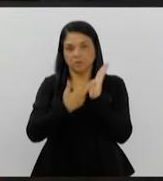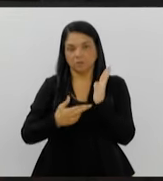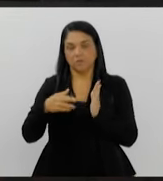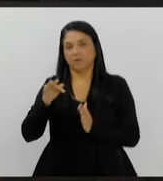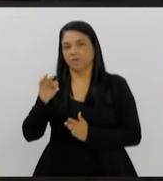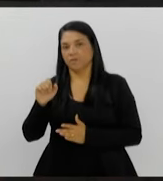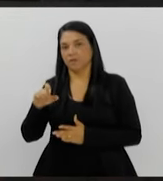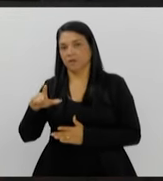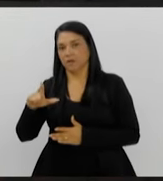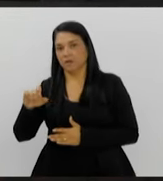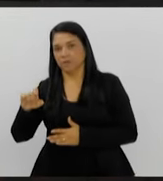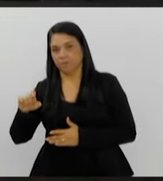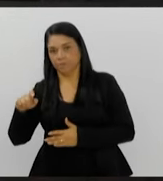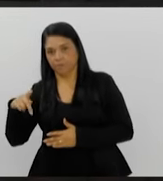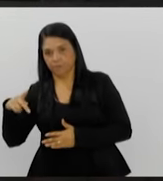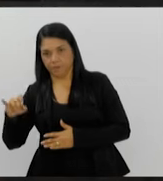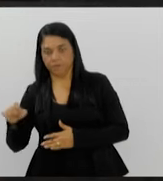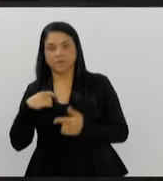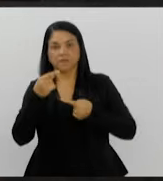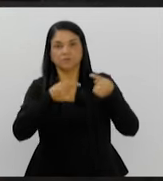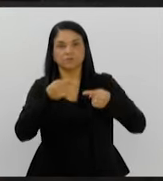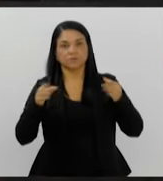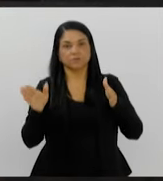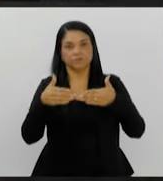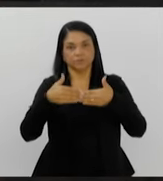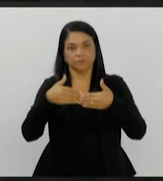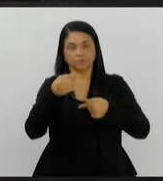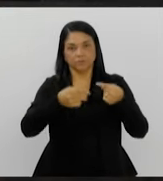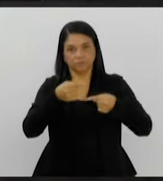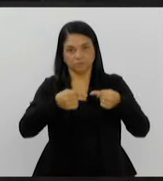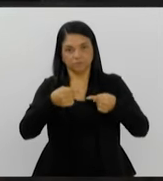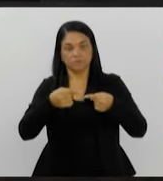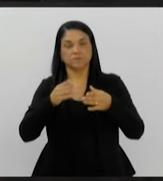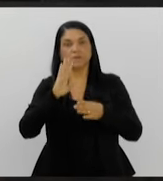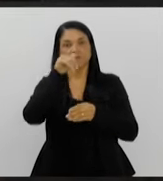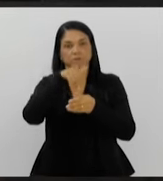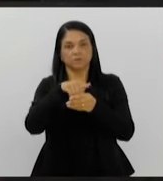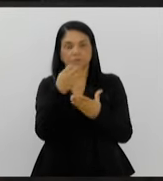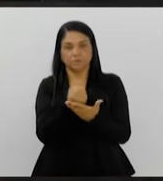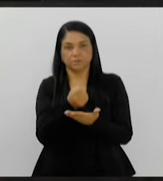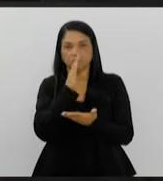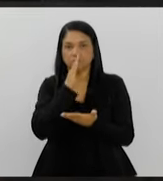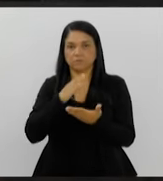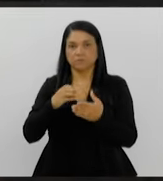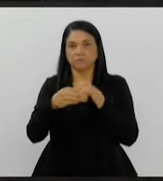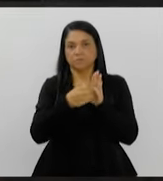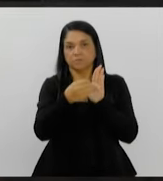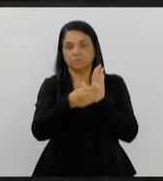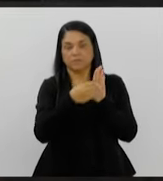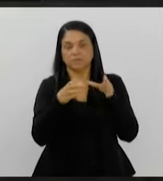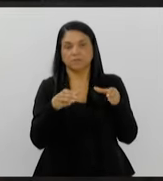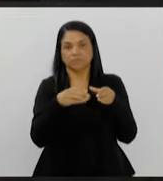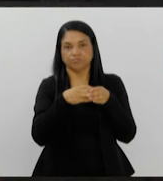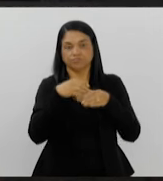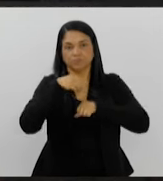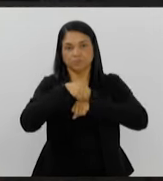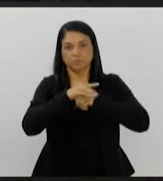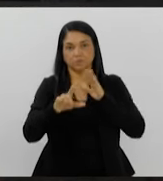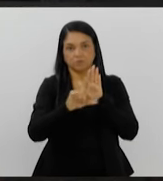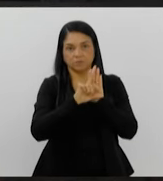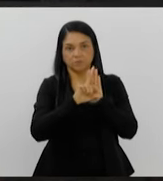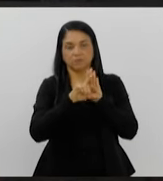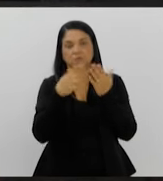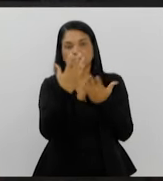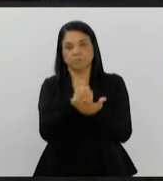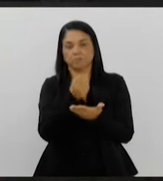Soares em discussão não havendo Quem Queira discutir encerrado a discussão em votação da comissão de indicações legislativas